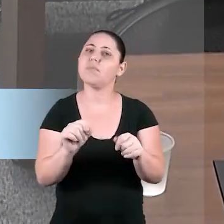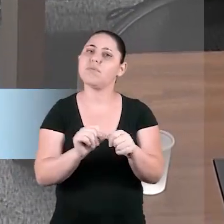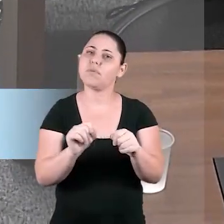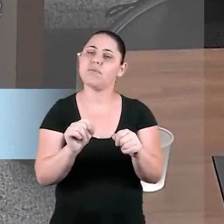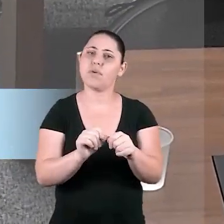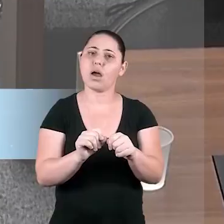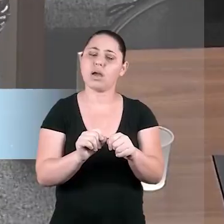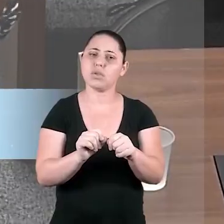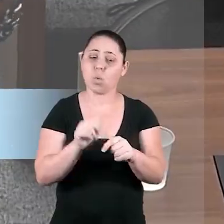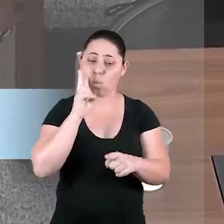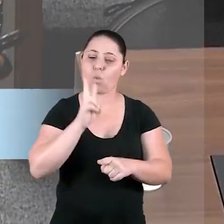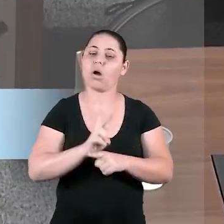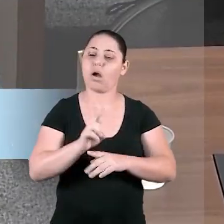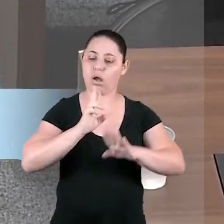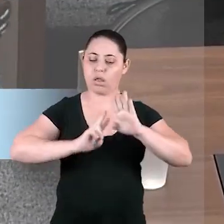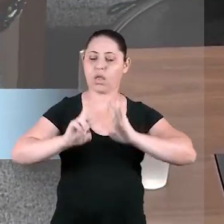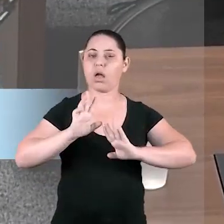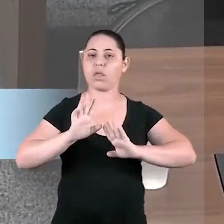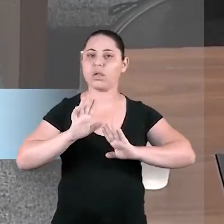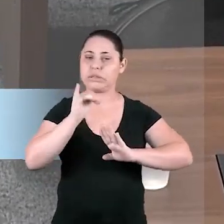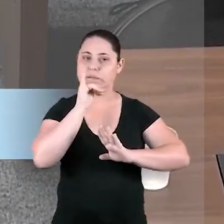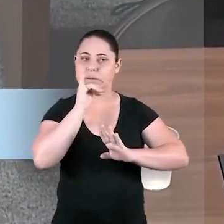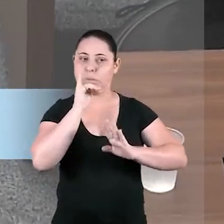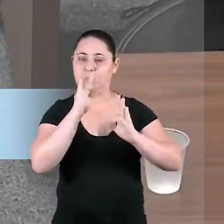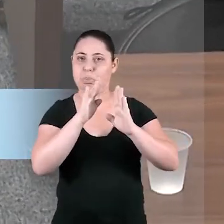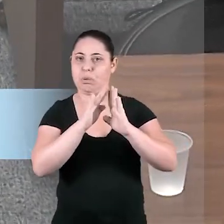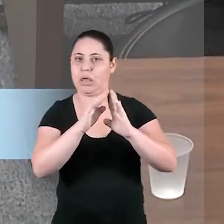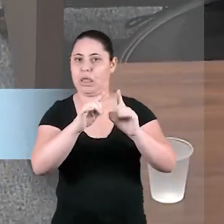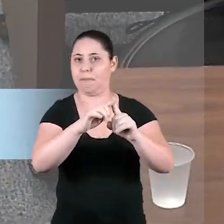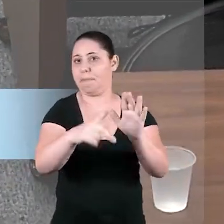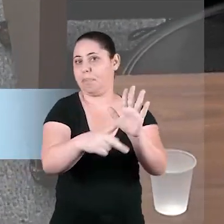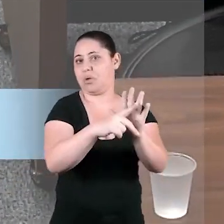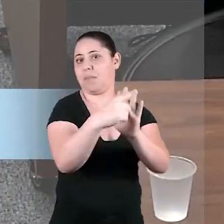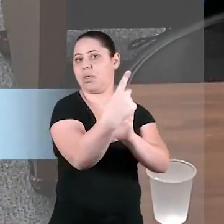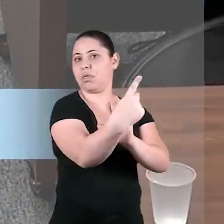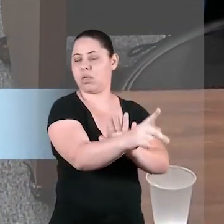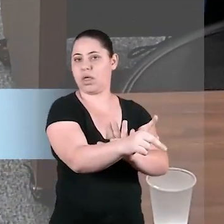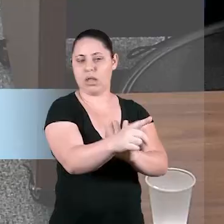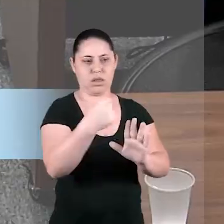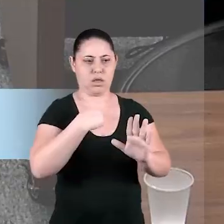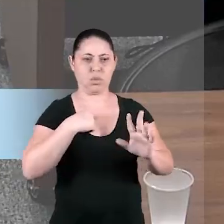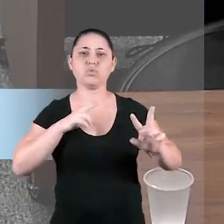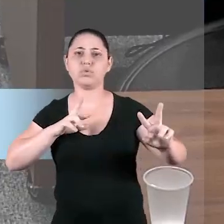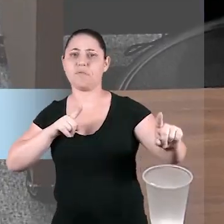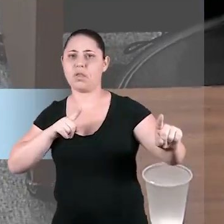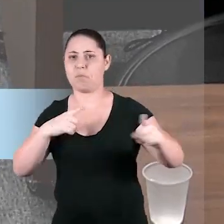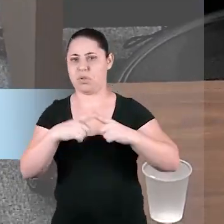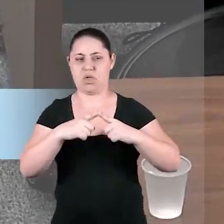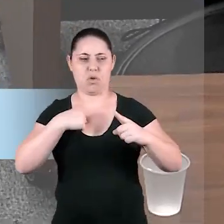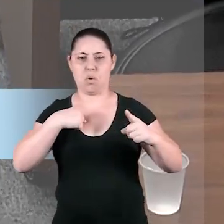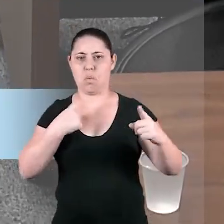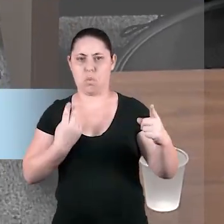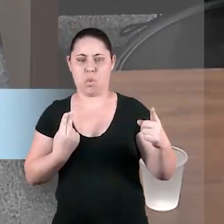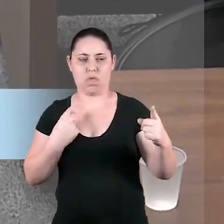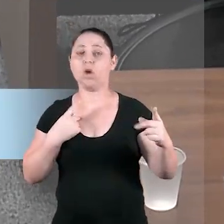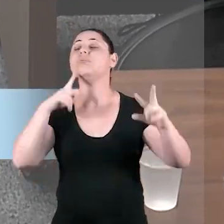também toma esse cuidado de acordo com a religião do paciente. Então, não é porque eu tenho uma religião, o paciente tem outra, que eu